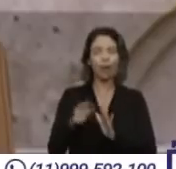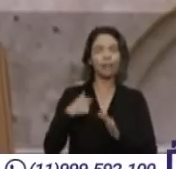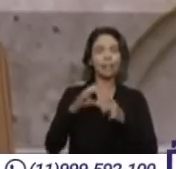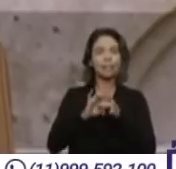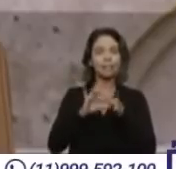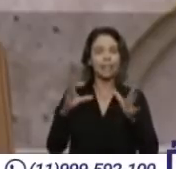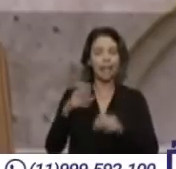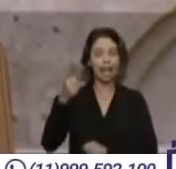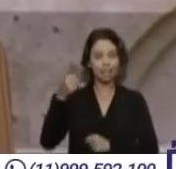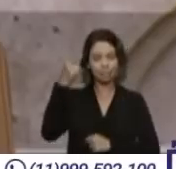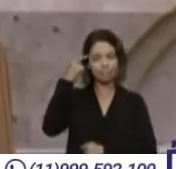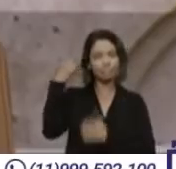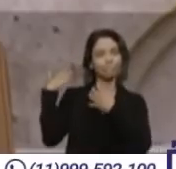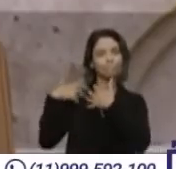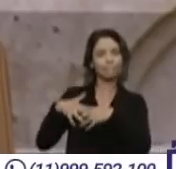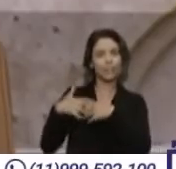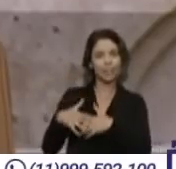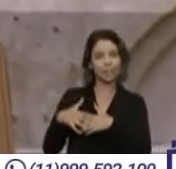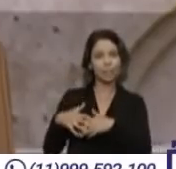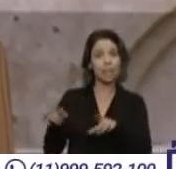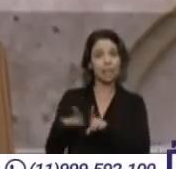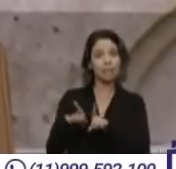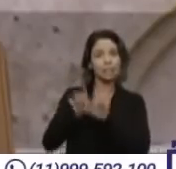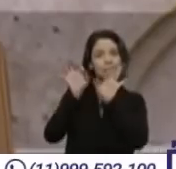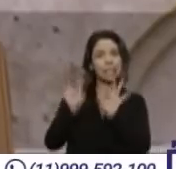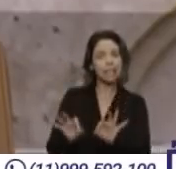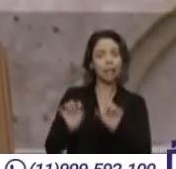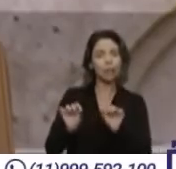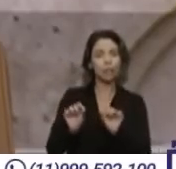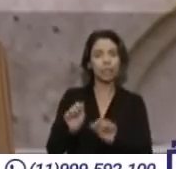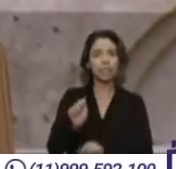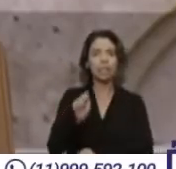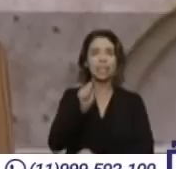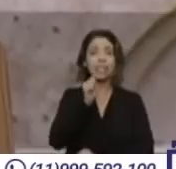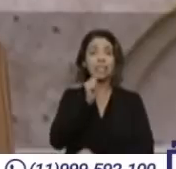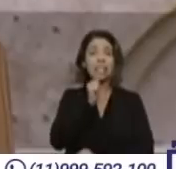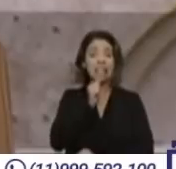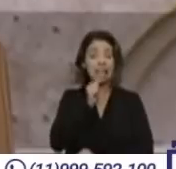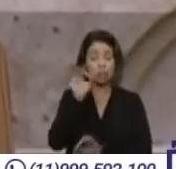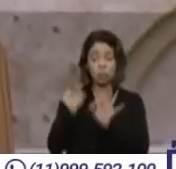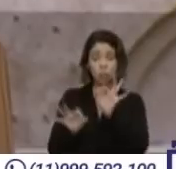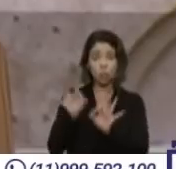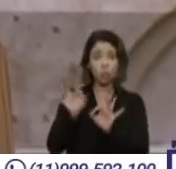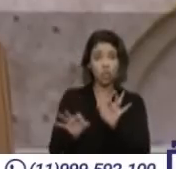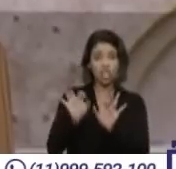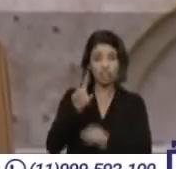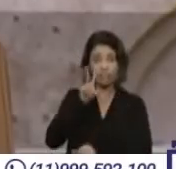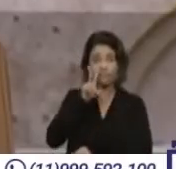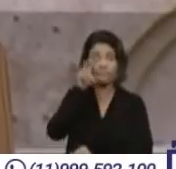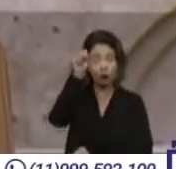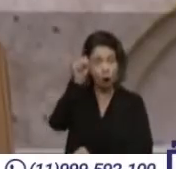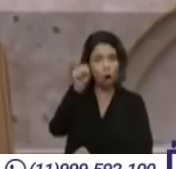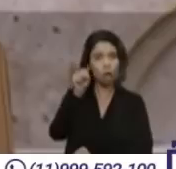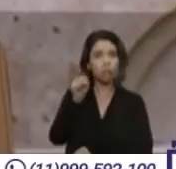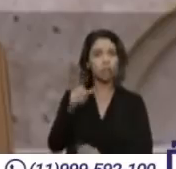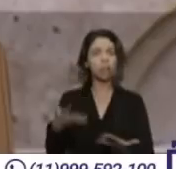pensamento. E de certeza de que sem um poder judiciário independente e forte,